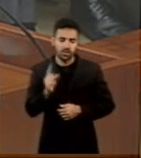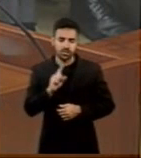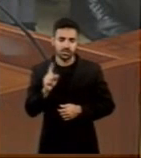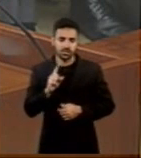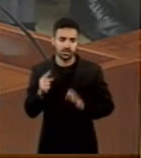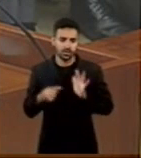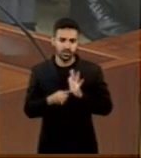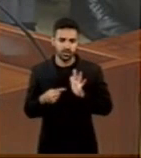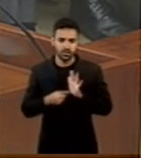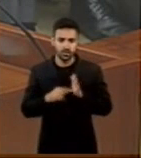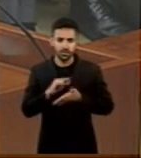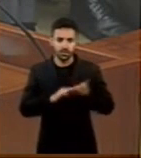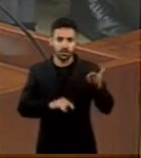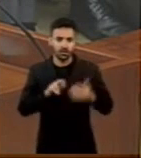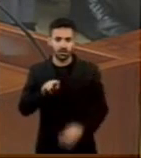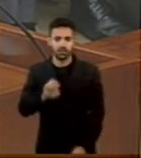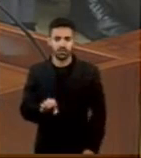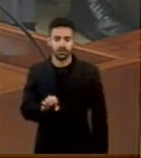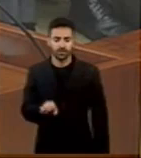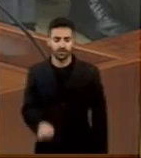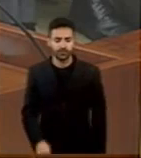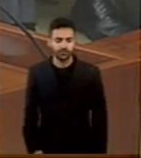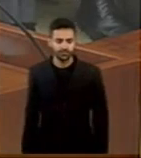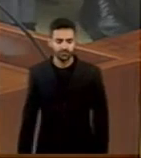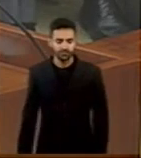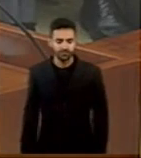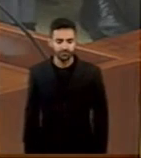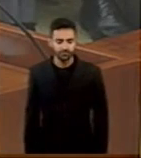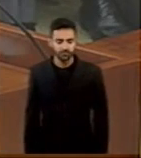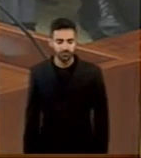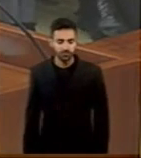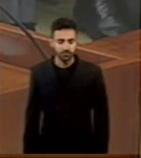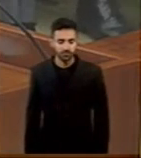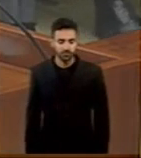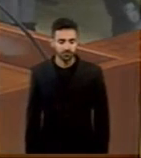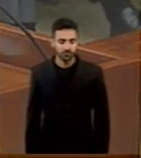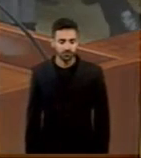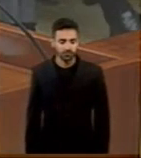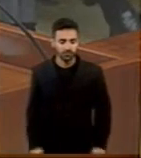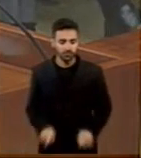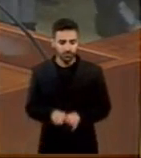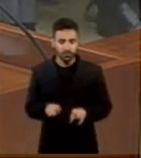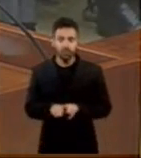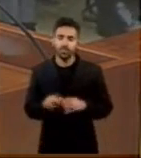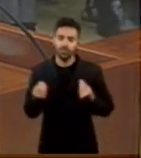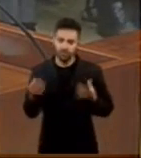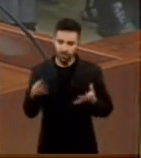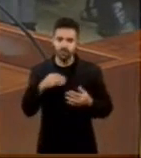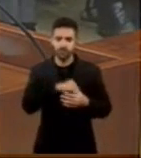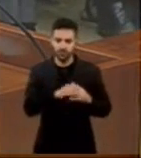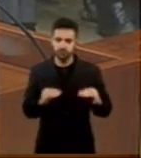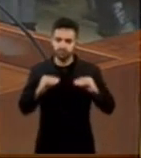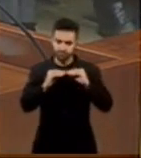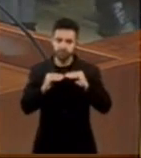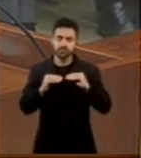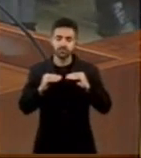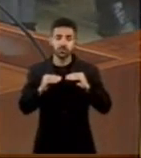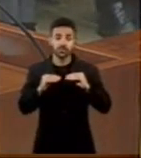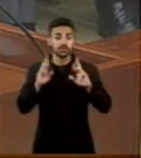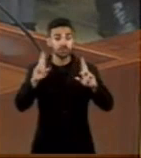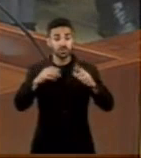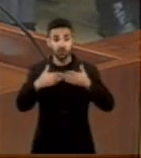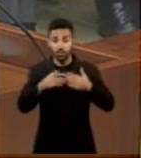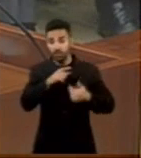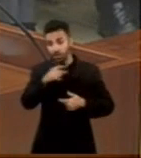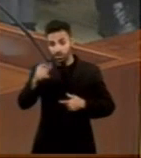desse recurso especial e ser estendido o adicional de risco para os portuários. E esperamos também, qualquer que seja a